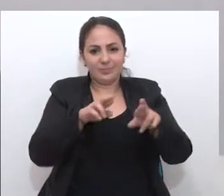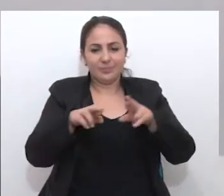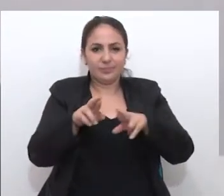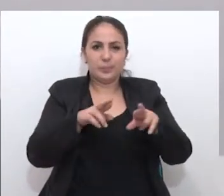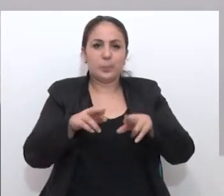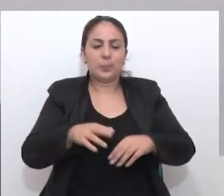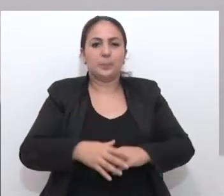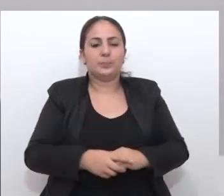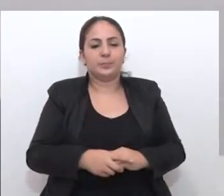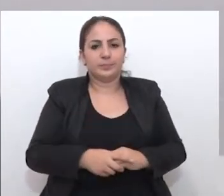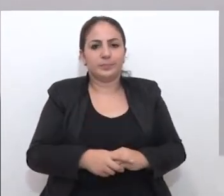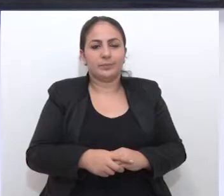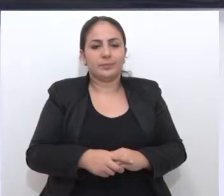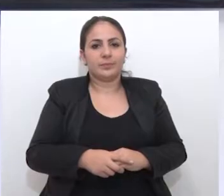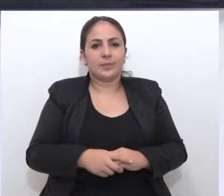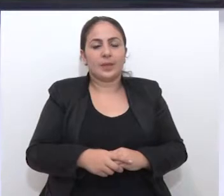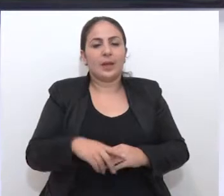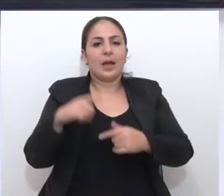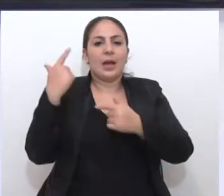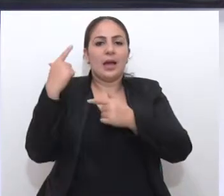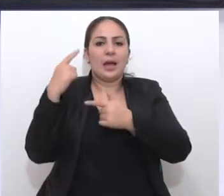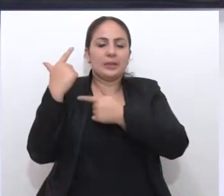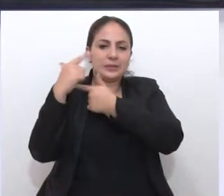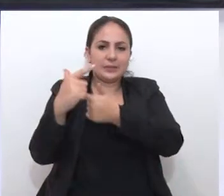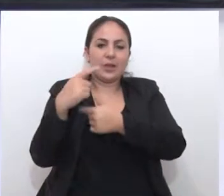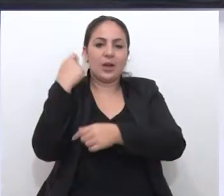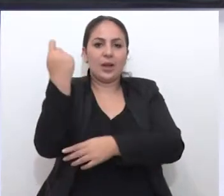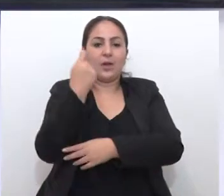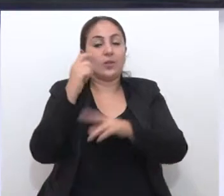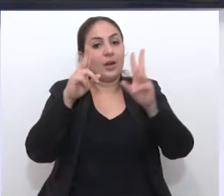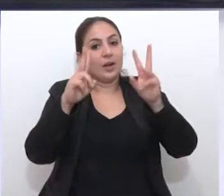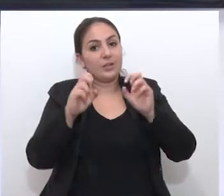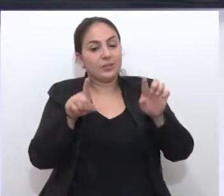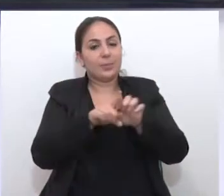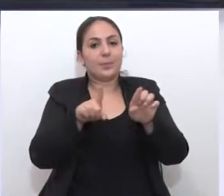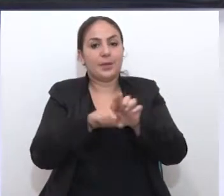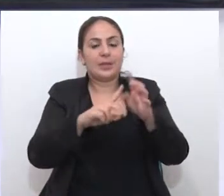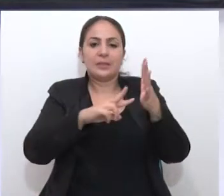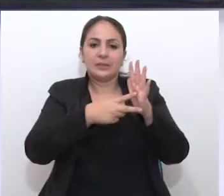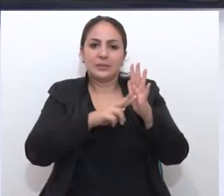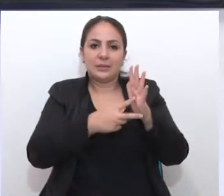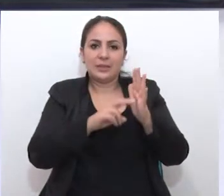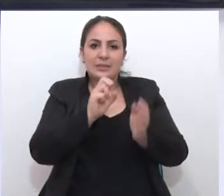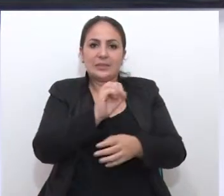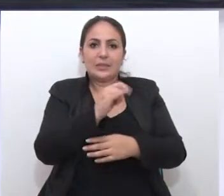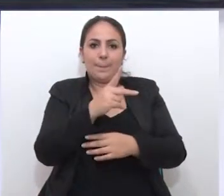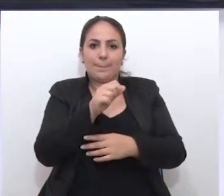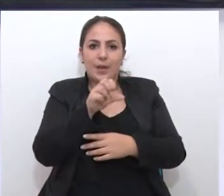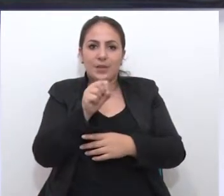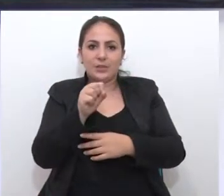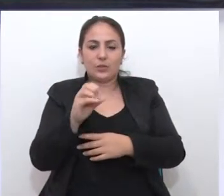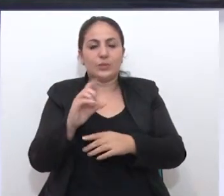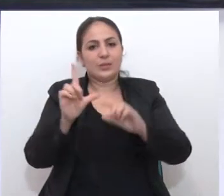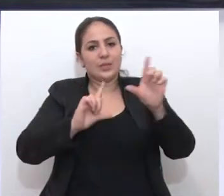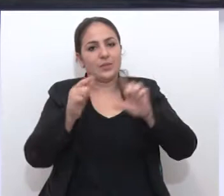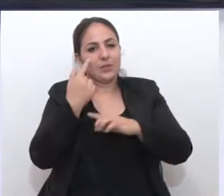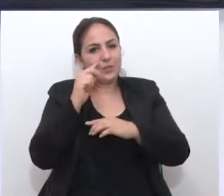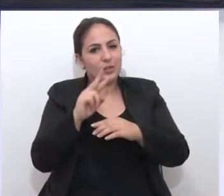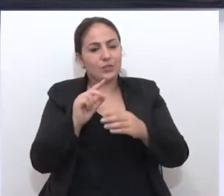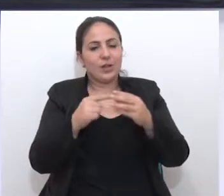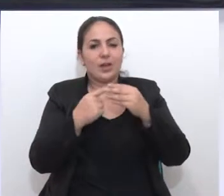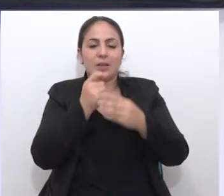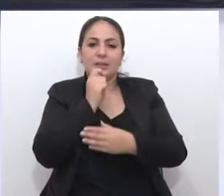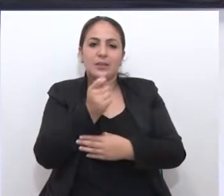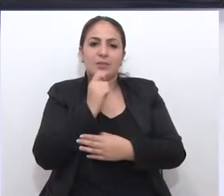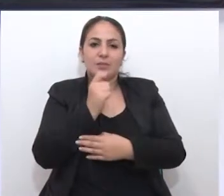aqui na região do Planalto Médio. E a tradição gaúcha também é o tema do programa Simpasso na TV. Veja um trecho